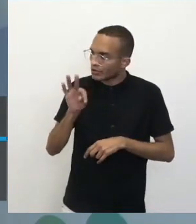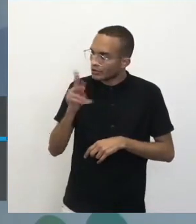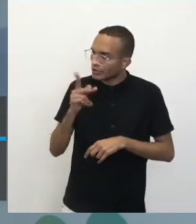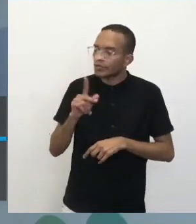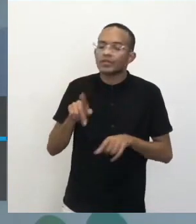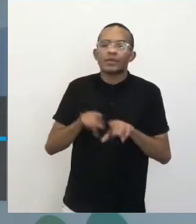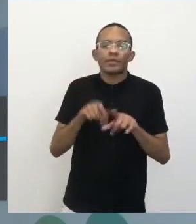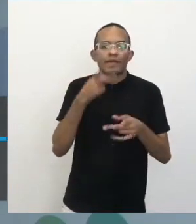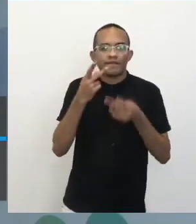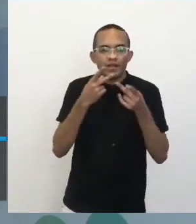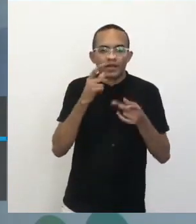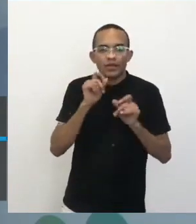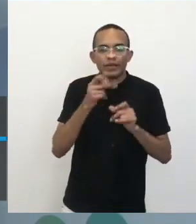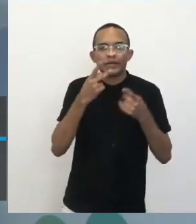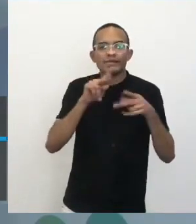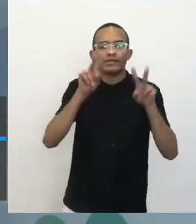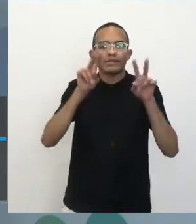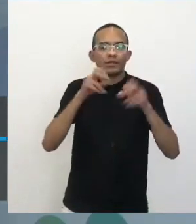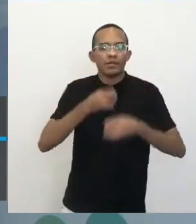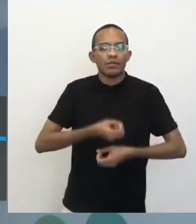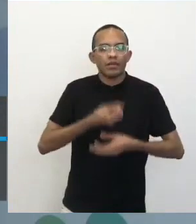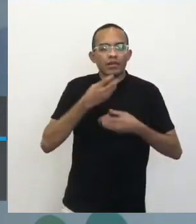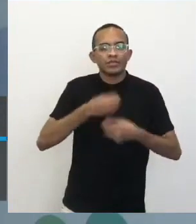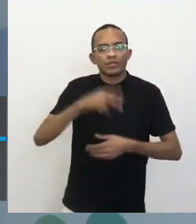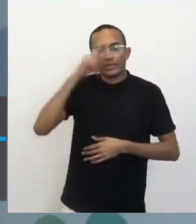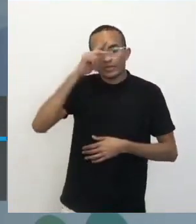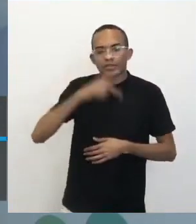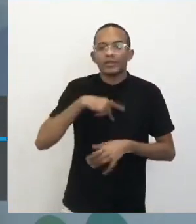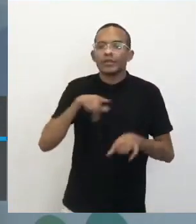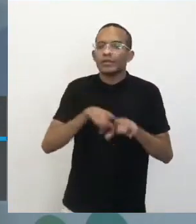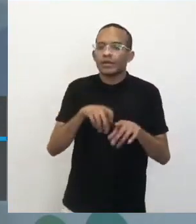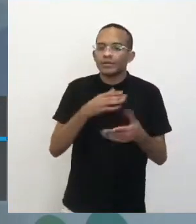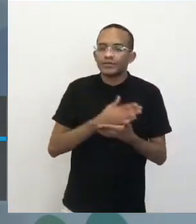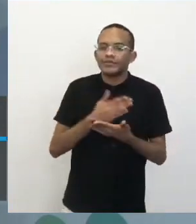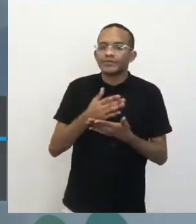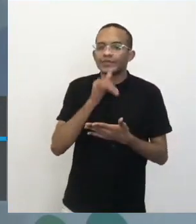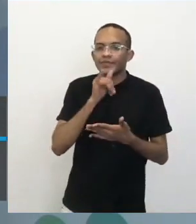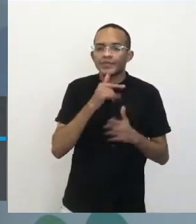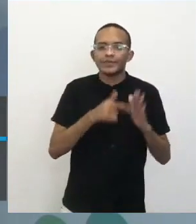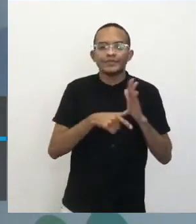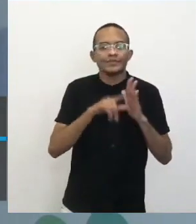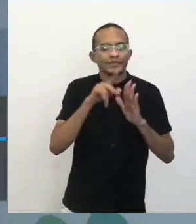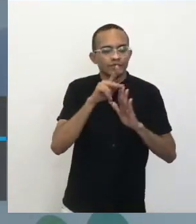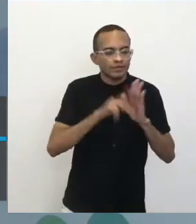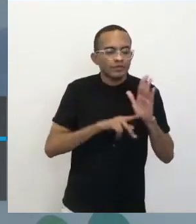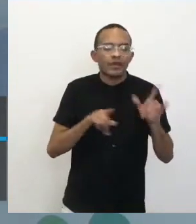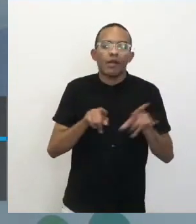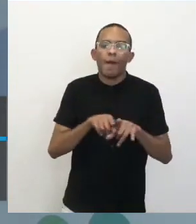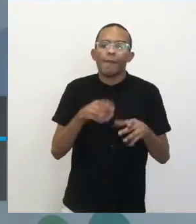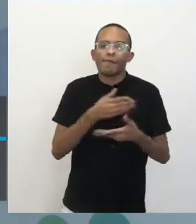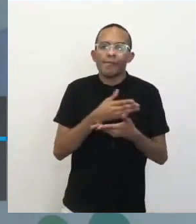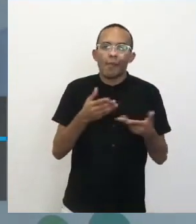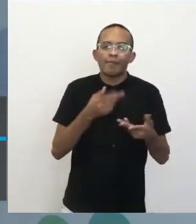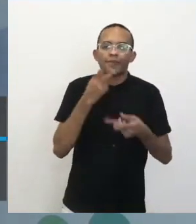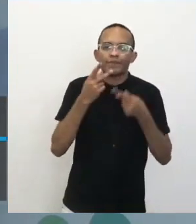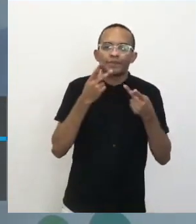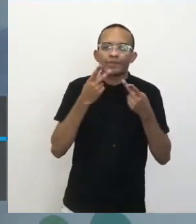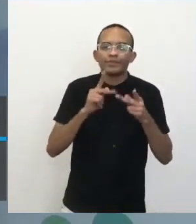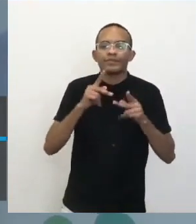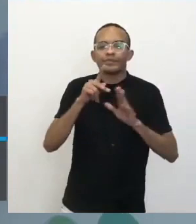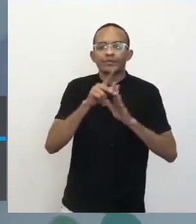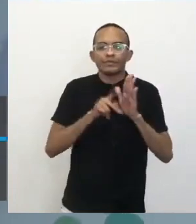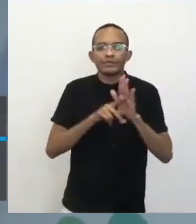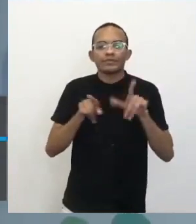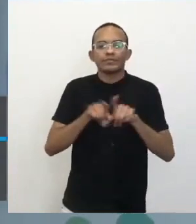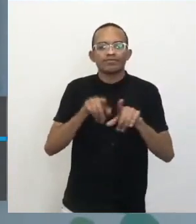né? Aí, essa questão da poética pessoal aí, no início, né, de um pré-projeto, né? Você colocar suas ideias, né,